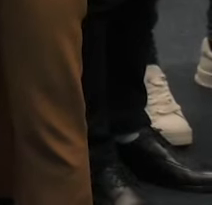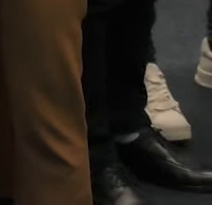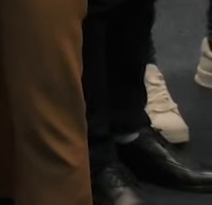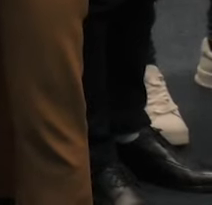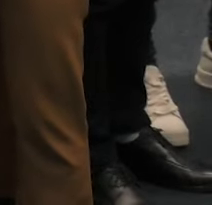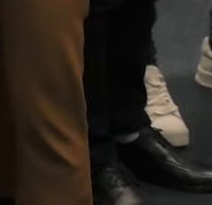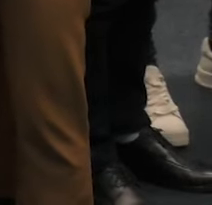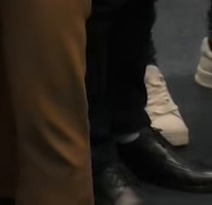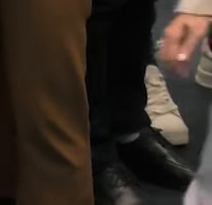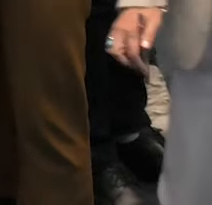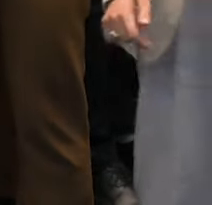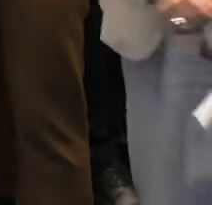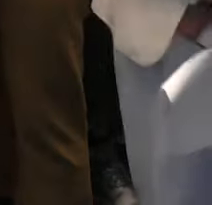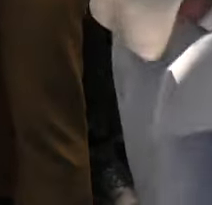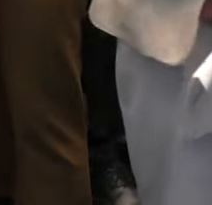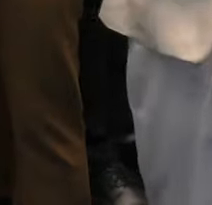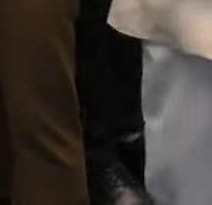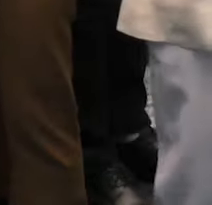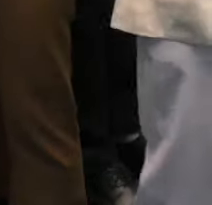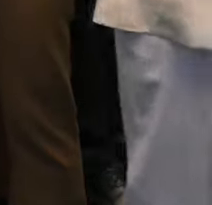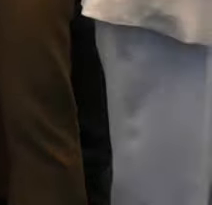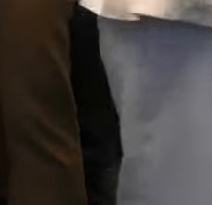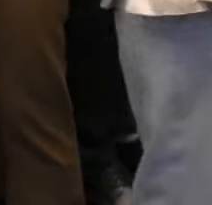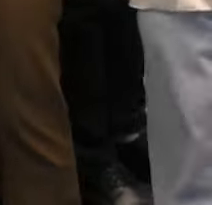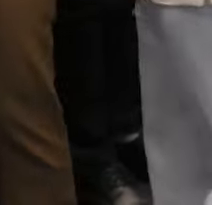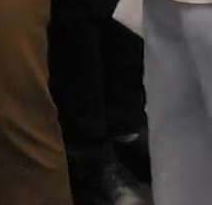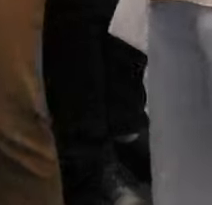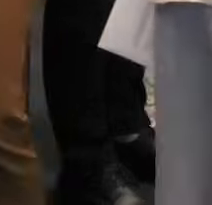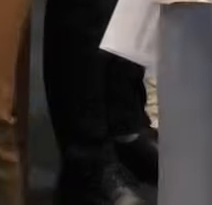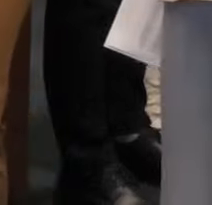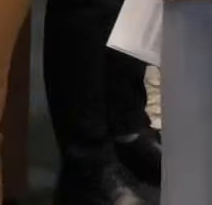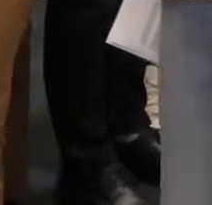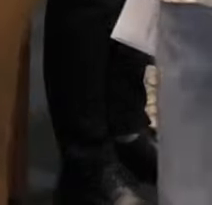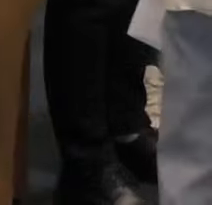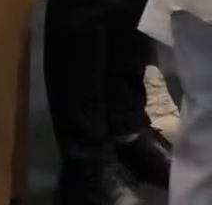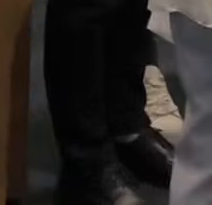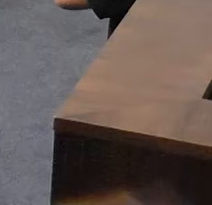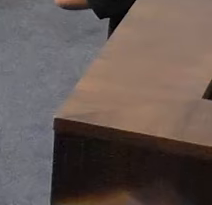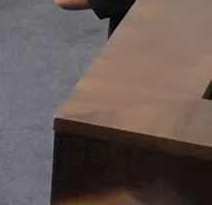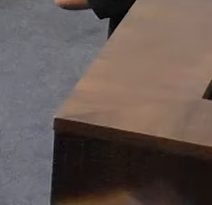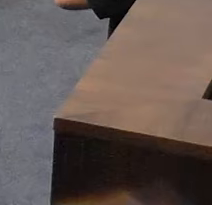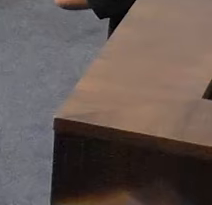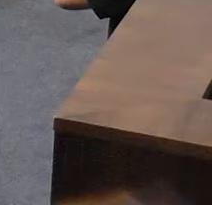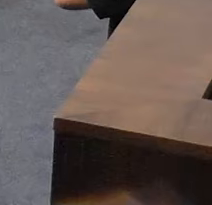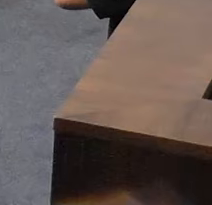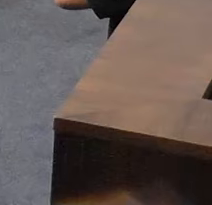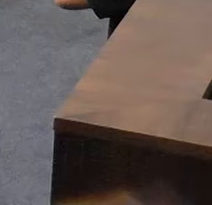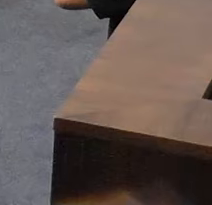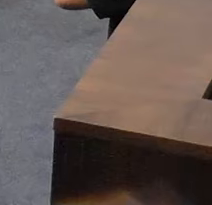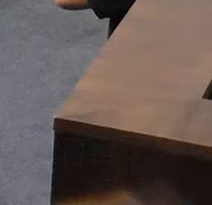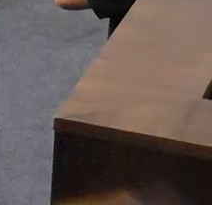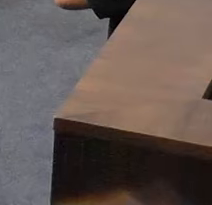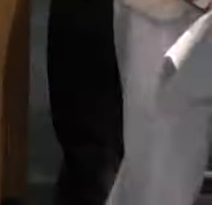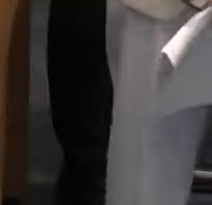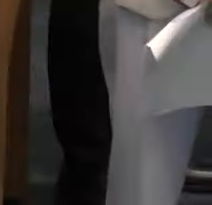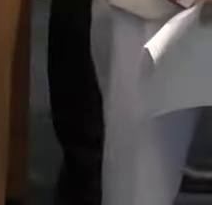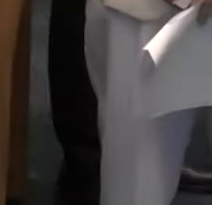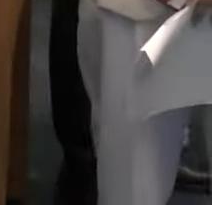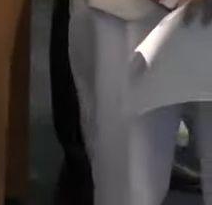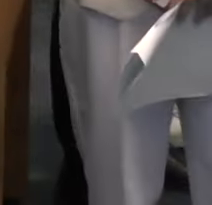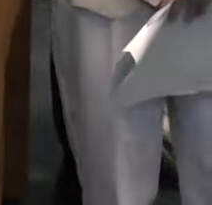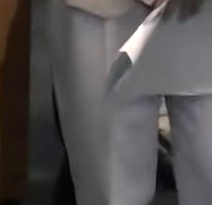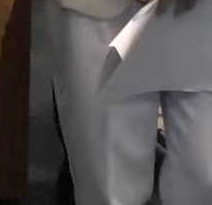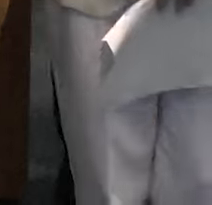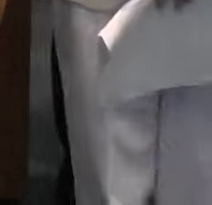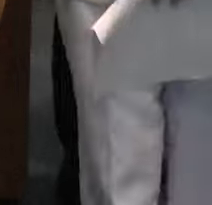isso, se o senhor garantir que está resolvido da minha parte o problema. Mas eu havia falado anteriormente que estava. Sim, querido, mas como o senhor